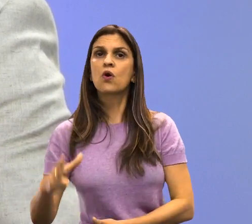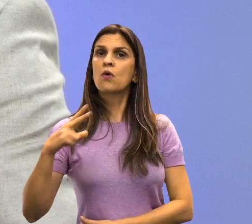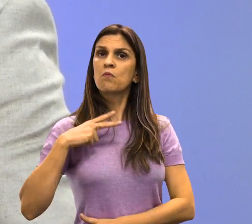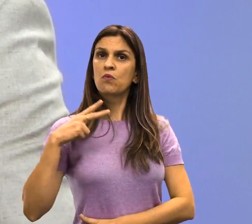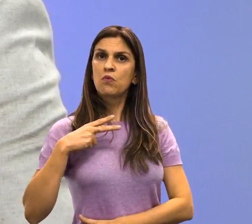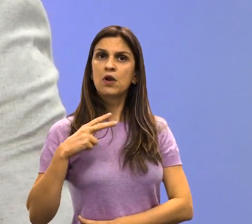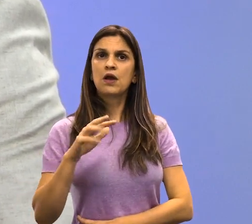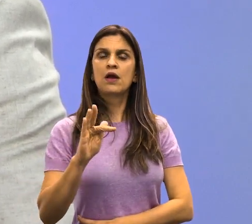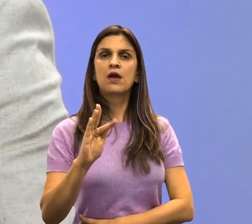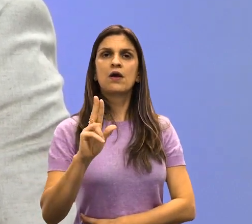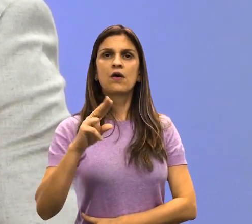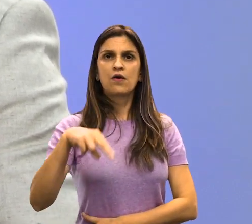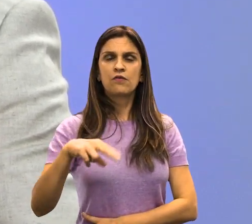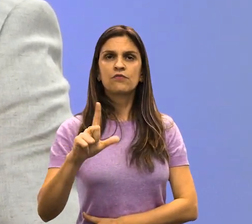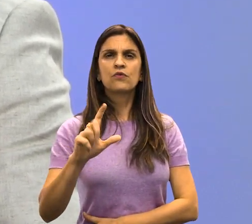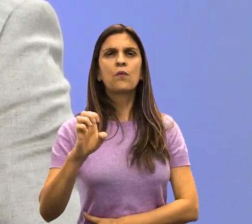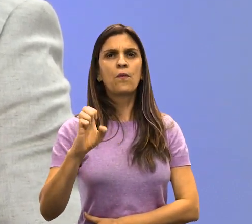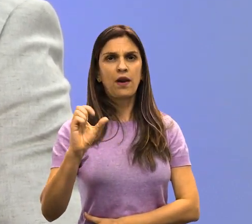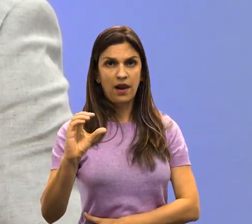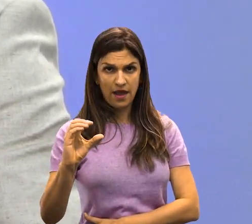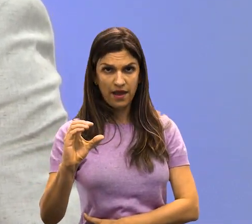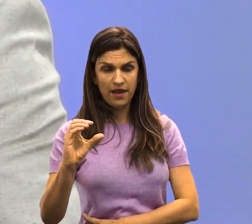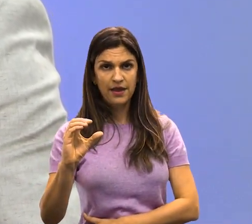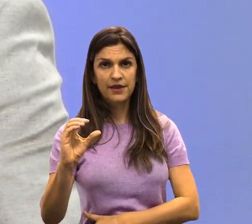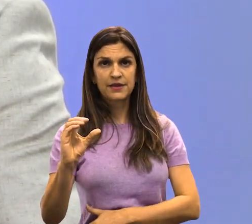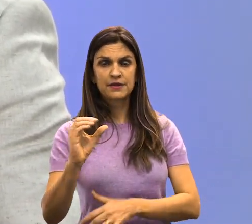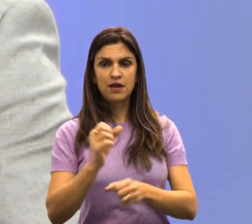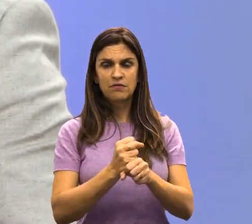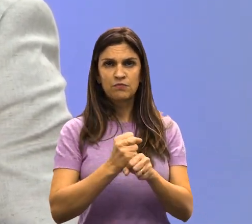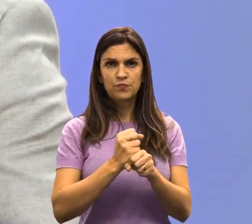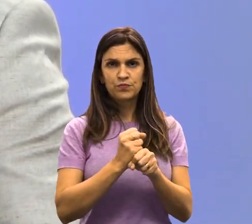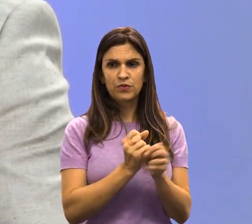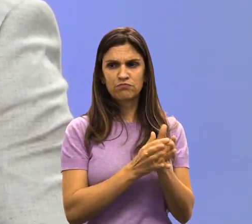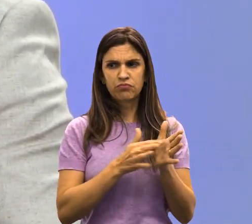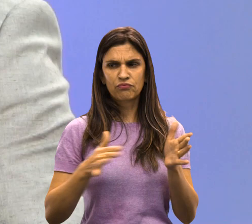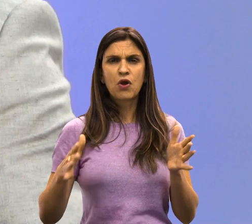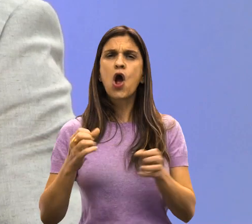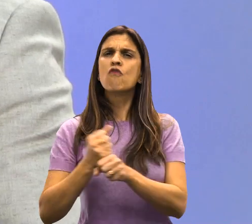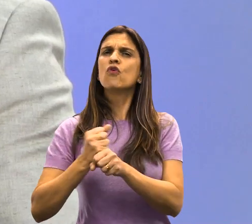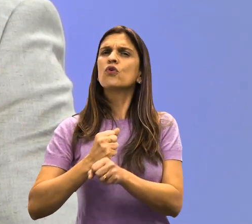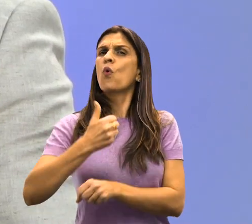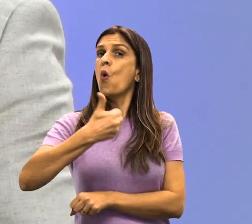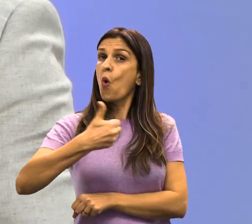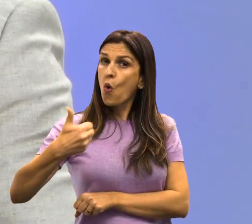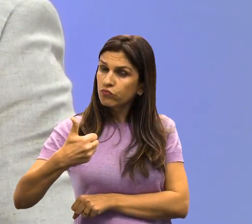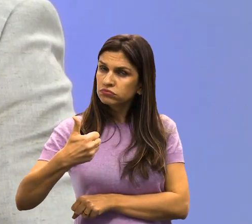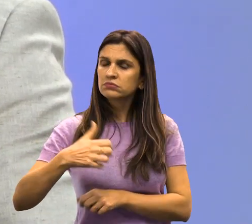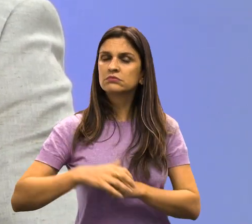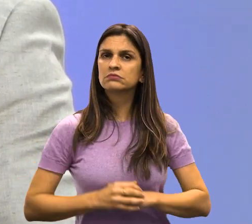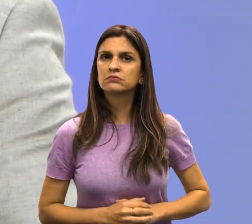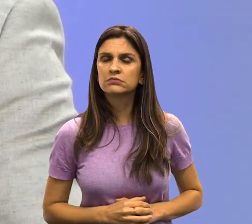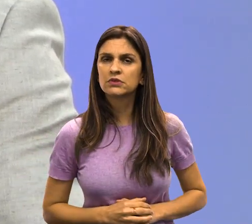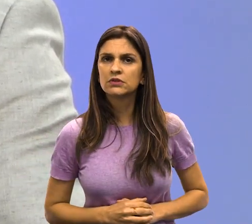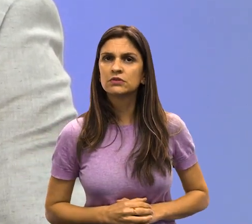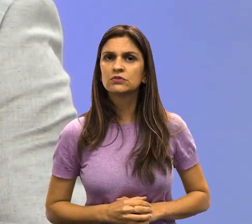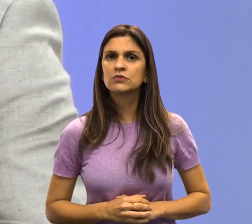na FUNLEC, durante 11 anos, no século XX, por um período, início de carreira,